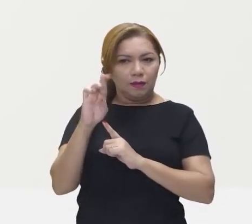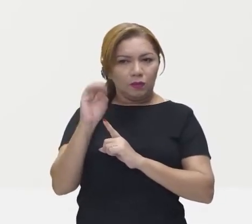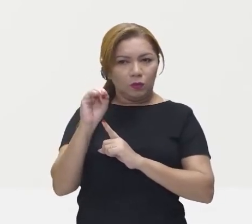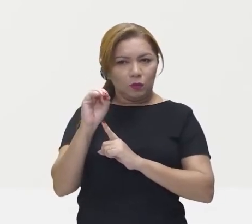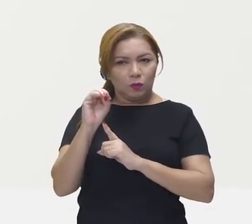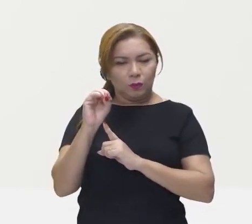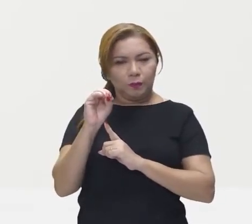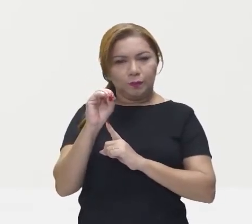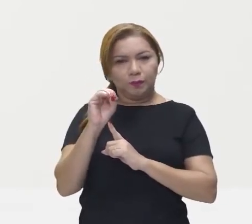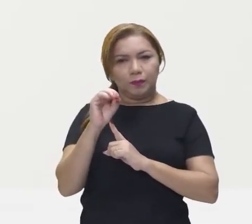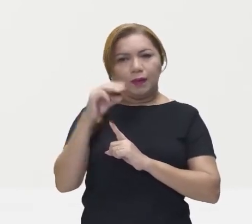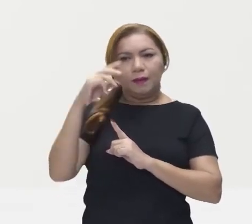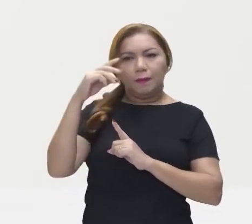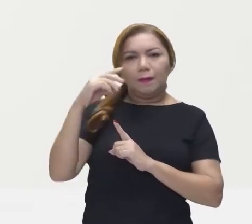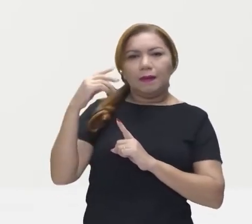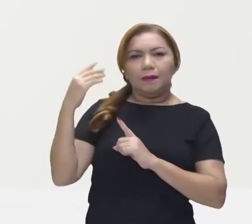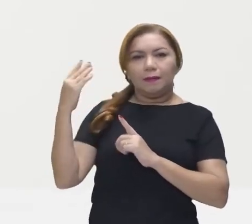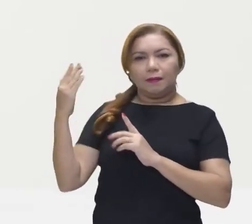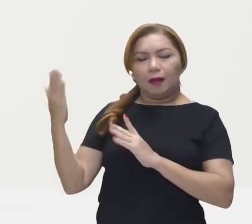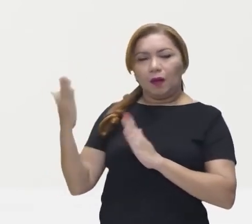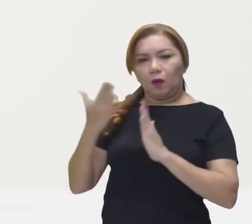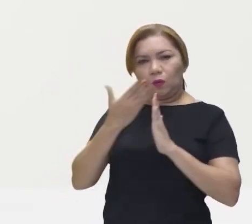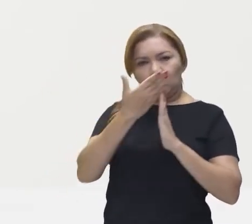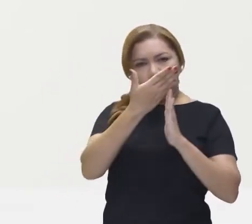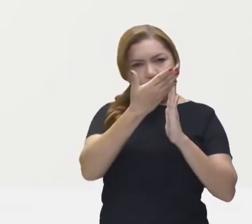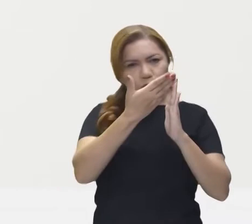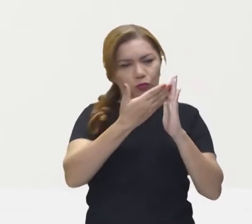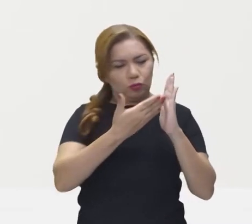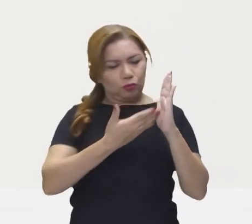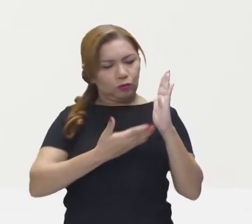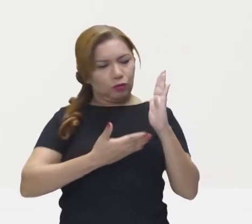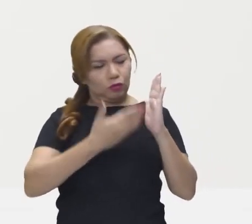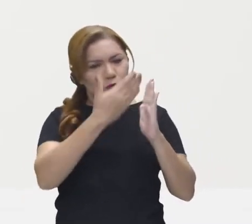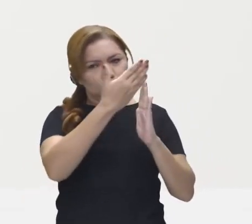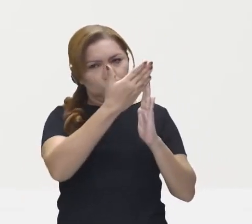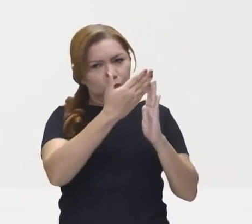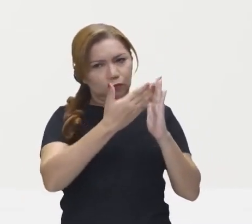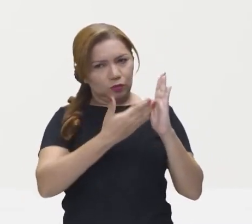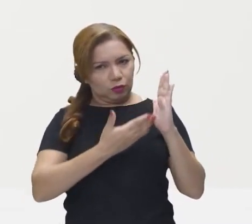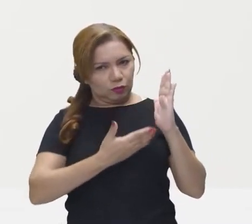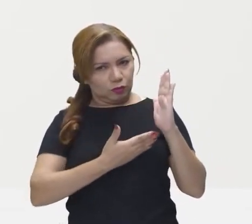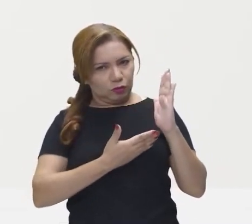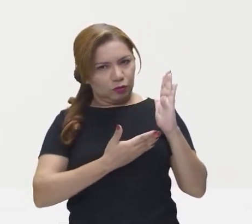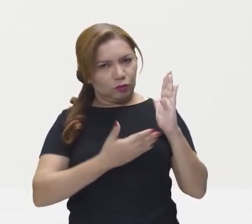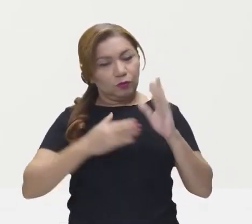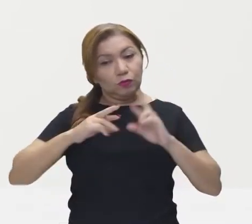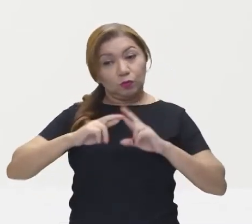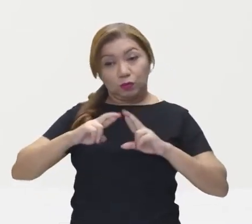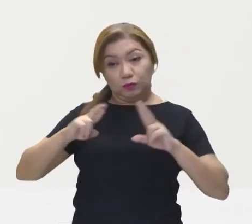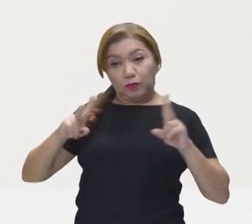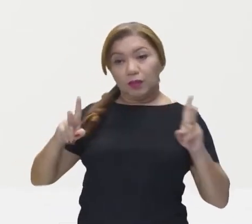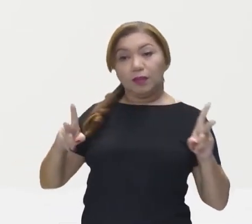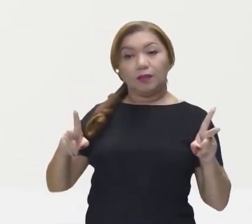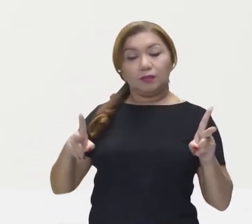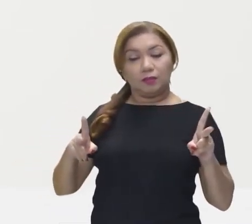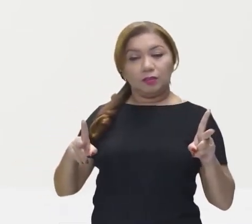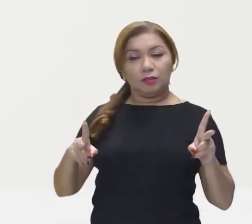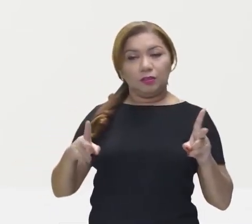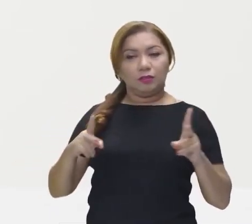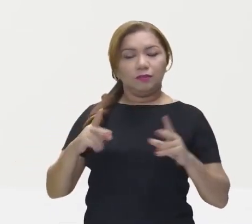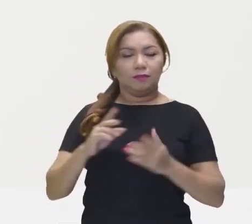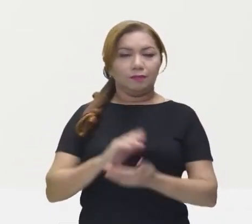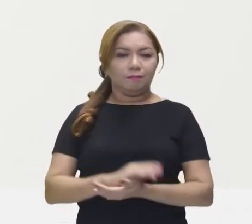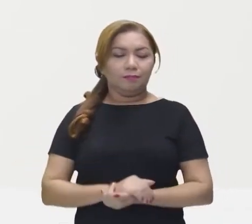na diagonal. Então, ele ficou com as seguintes medidas. Ele ficou aqui com a largura de 50 metros.